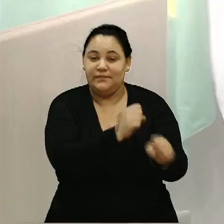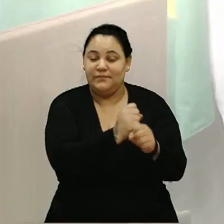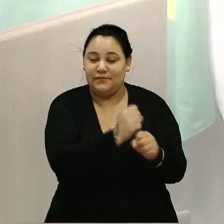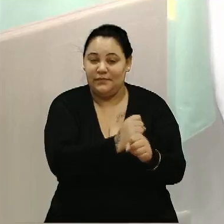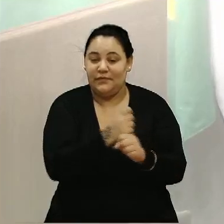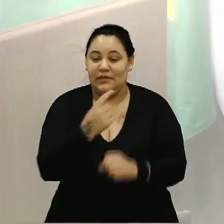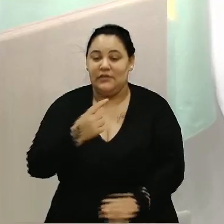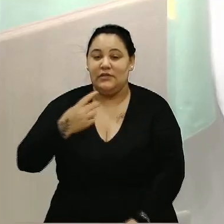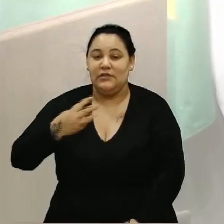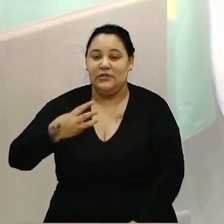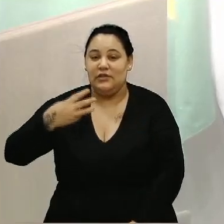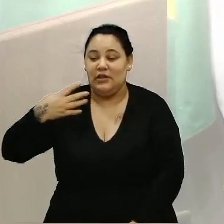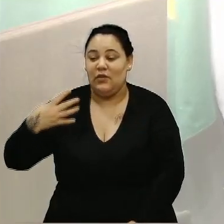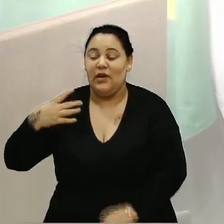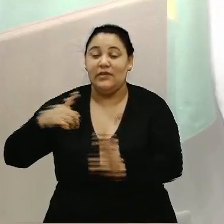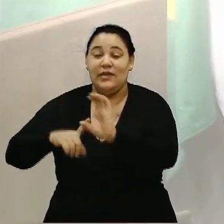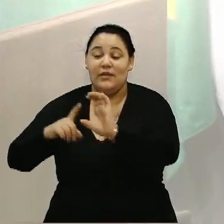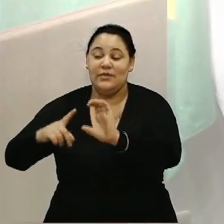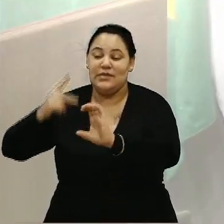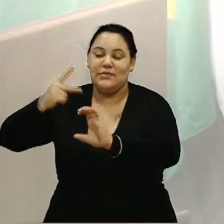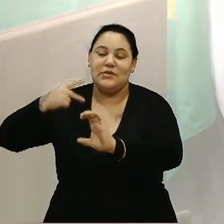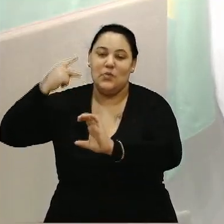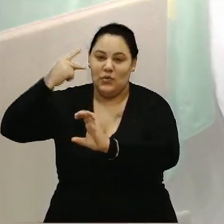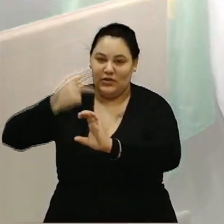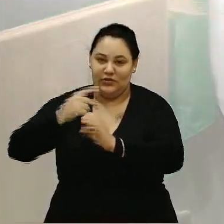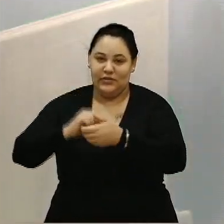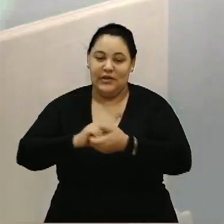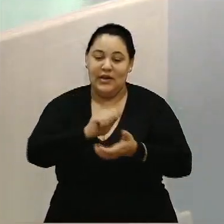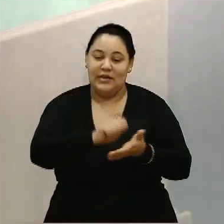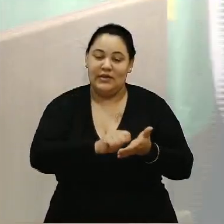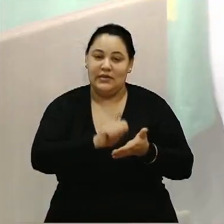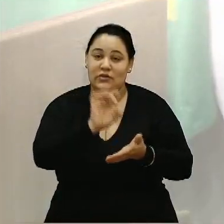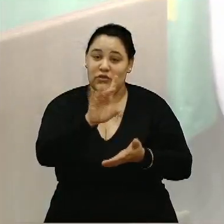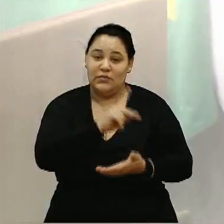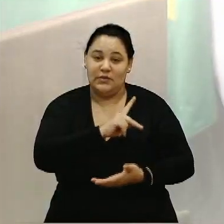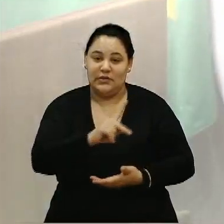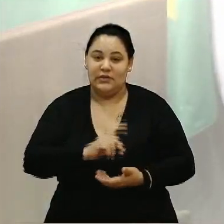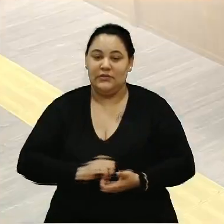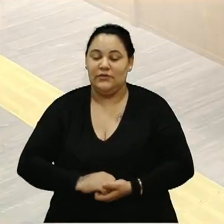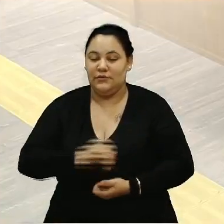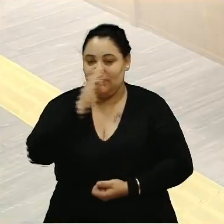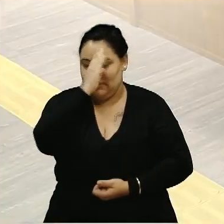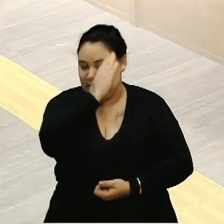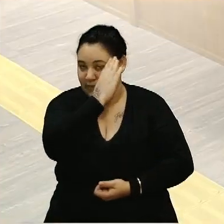134 anos de emancipação política. Era isso, senhor presidente Adriano Bressan.